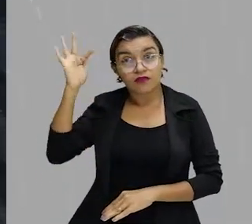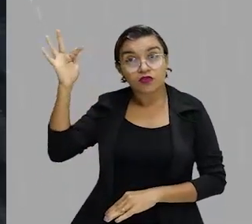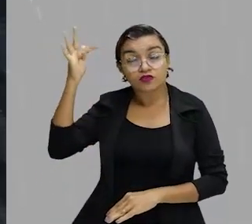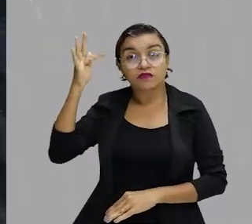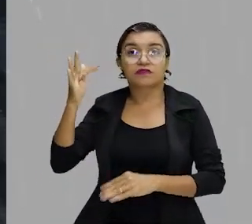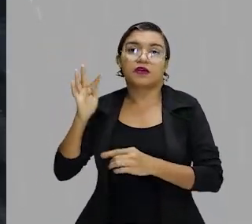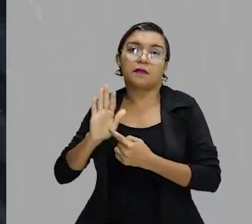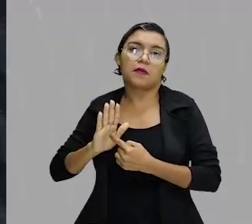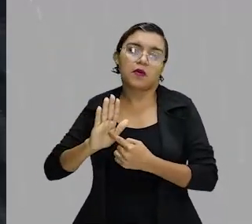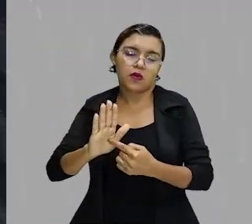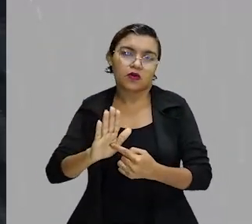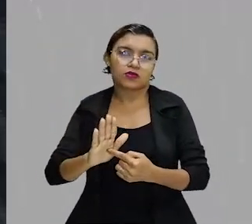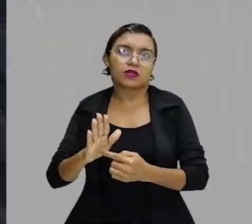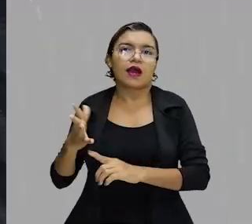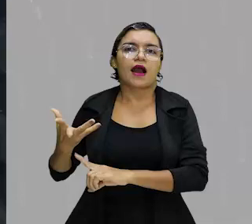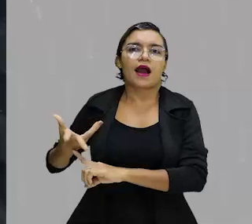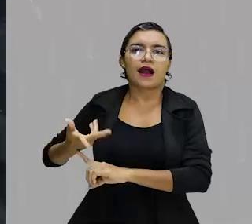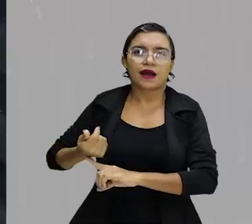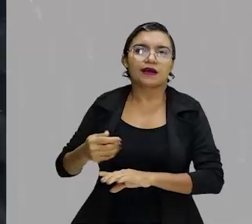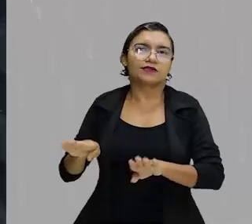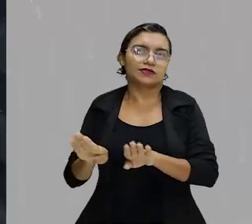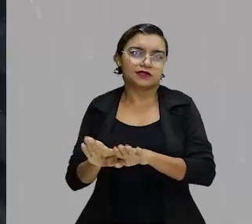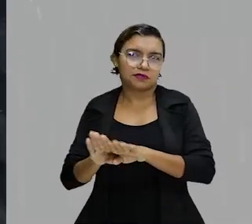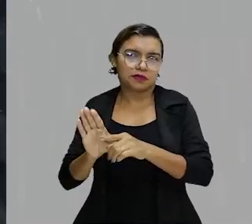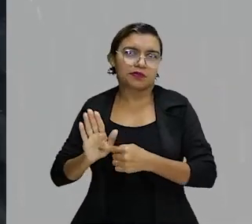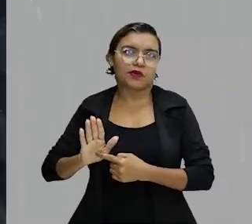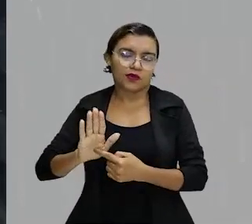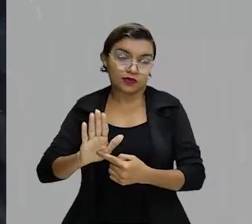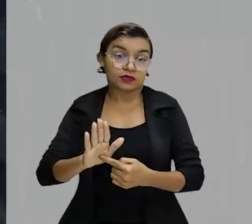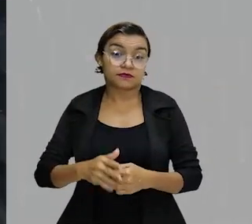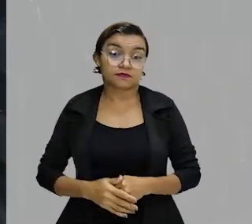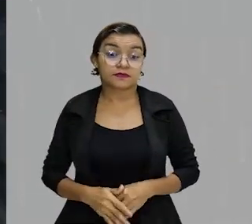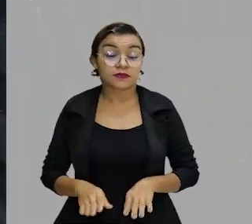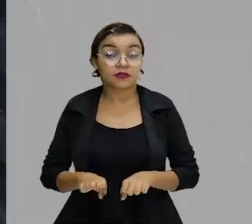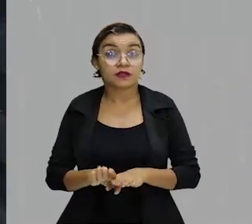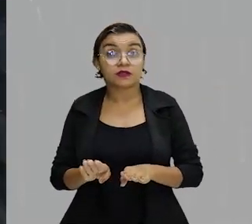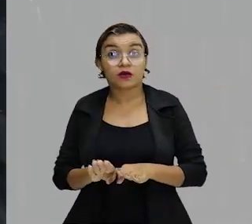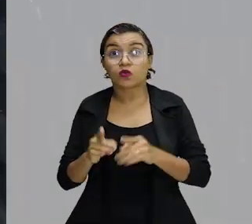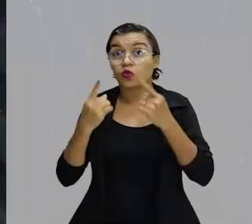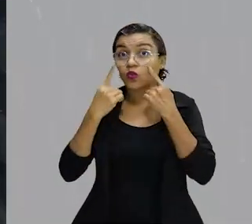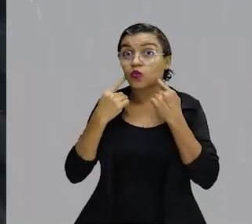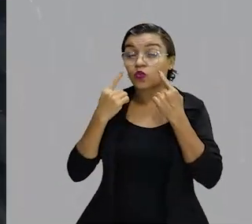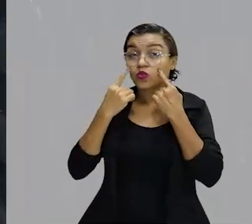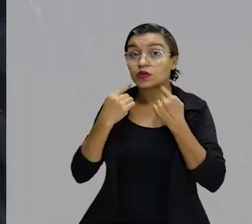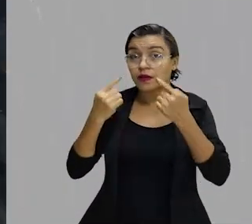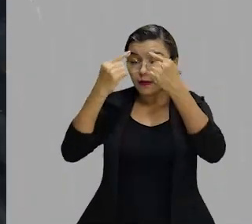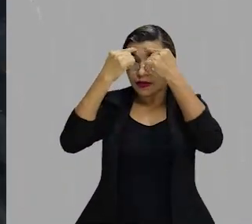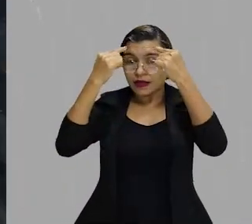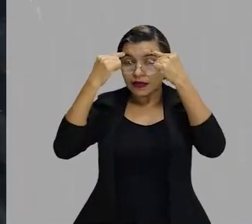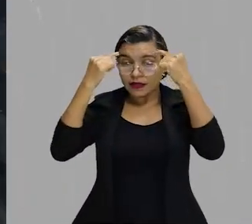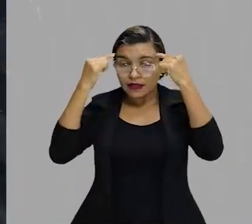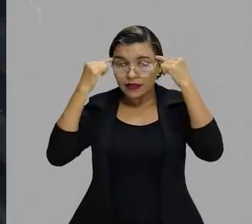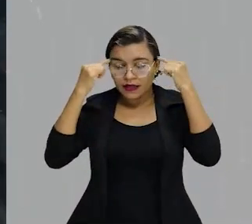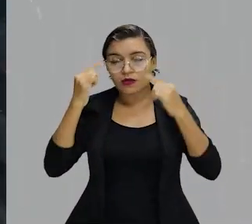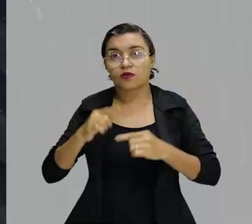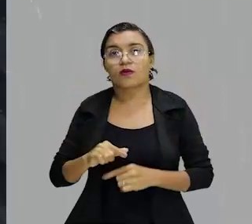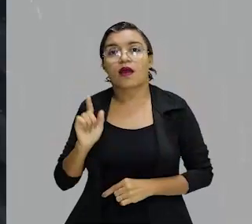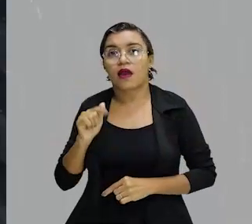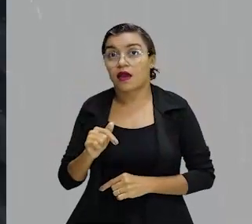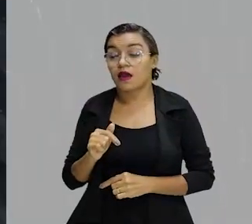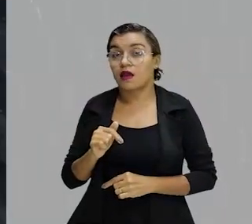também falar sobre esse assunto. Então, quando nós falamos de Greek drama, é o drama grego, o clássico do